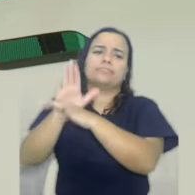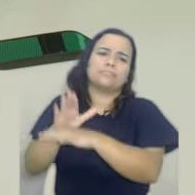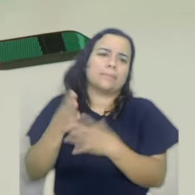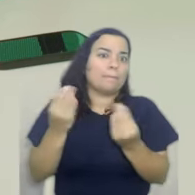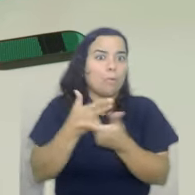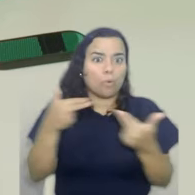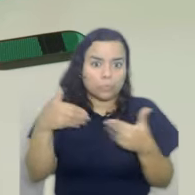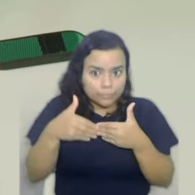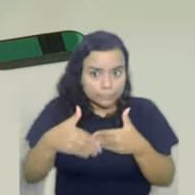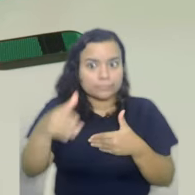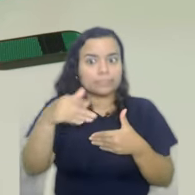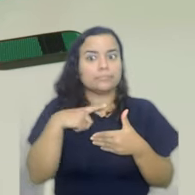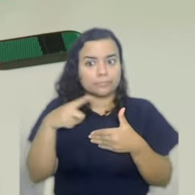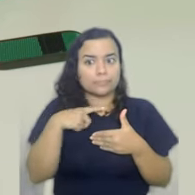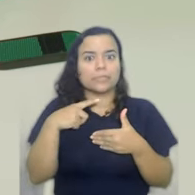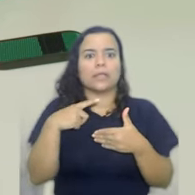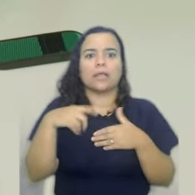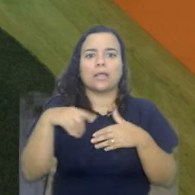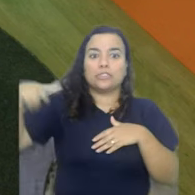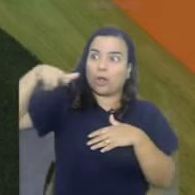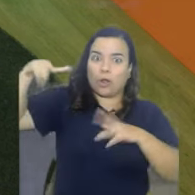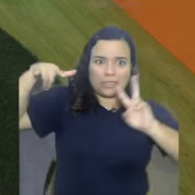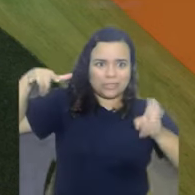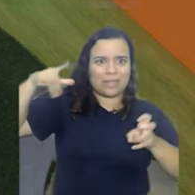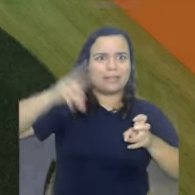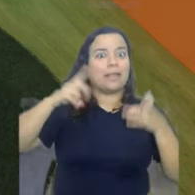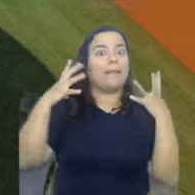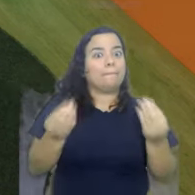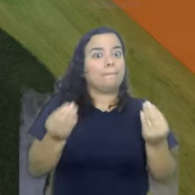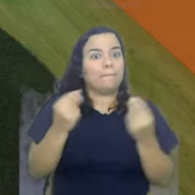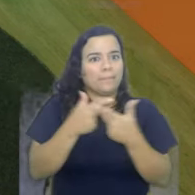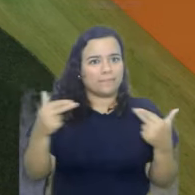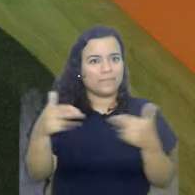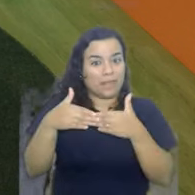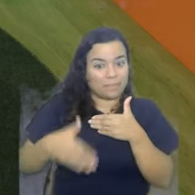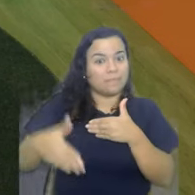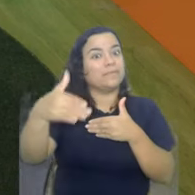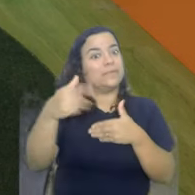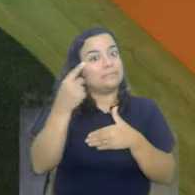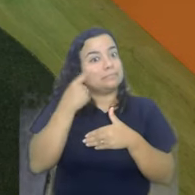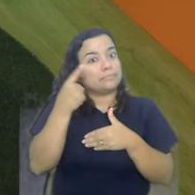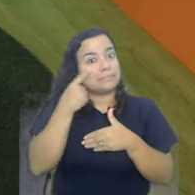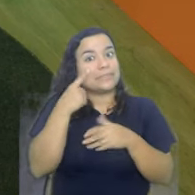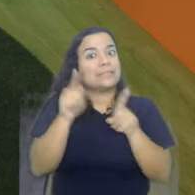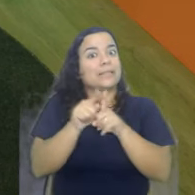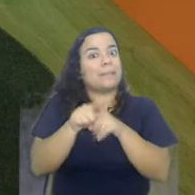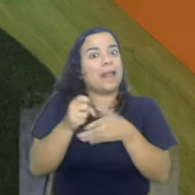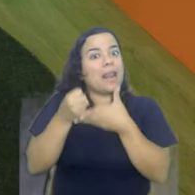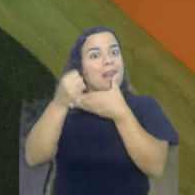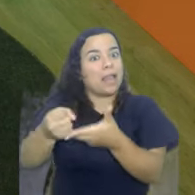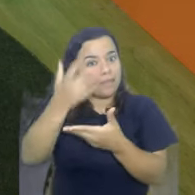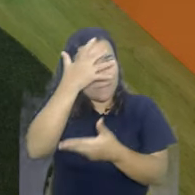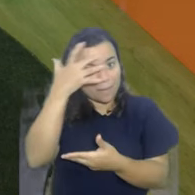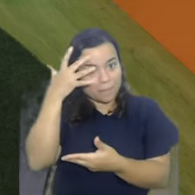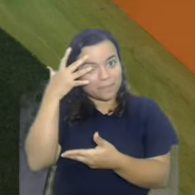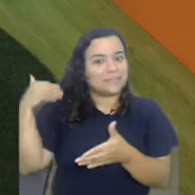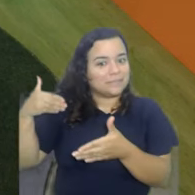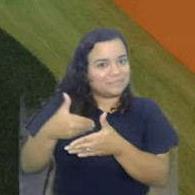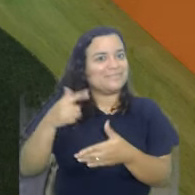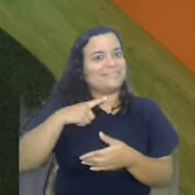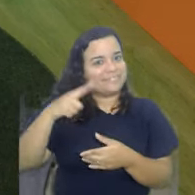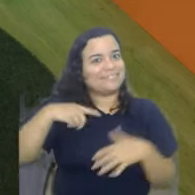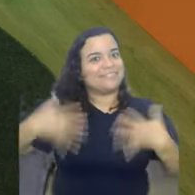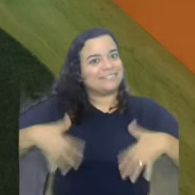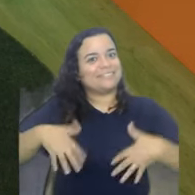falando de Drone tem muita coisa vai ter Drone de carregar pessoas aí em breve né o evet já tá aí então já tá chegando